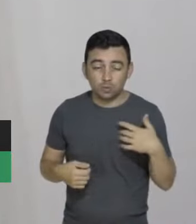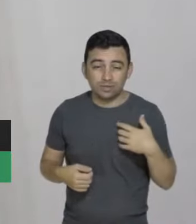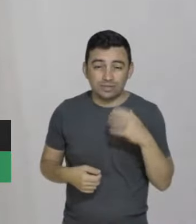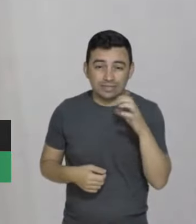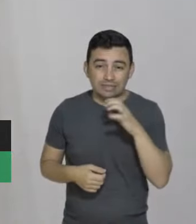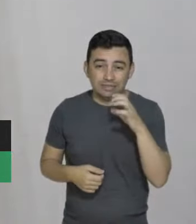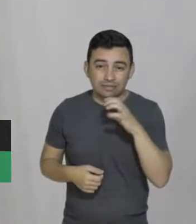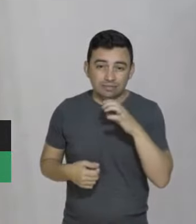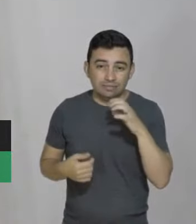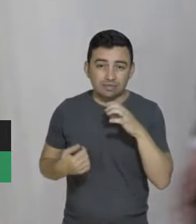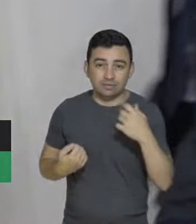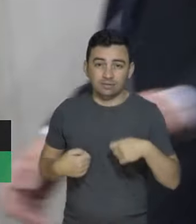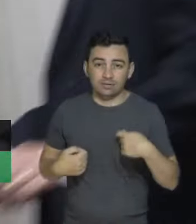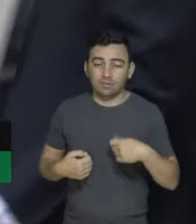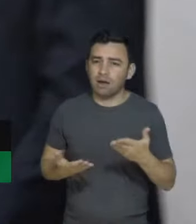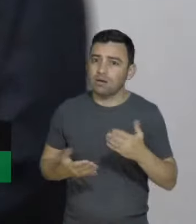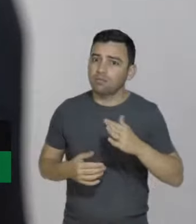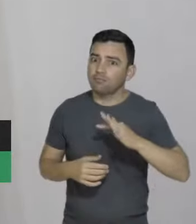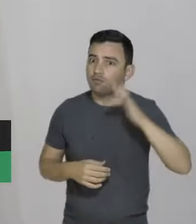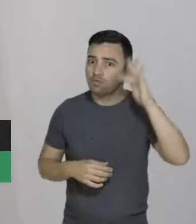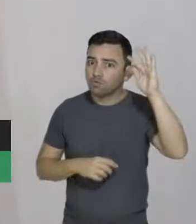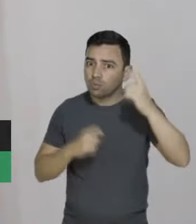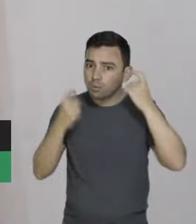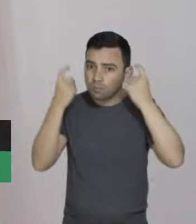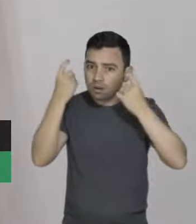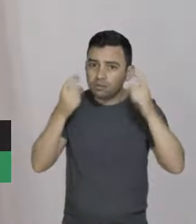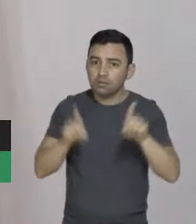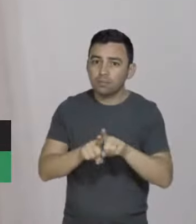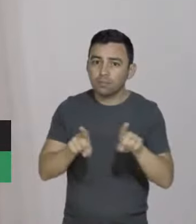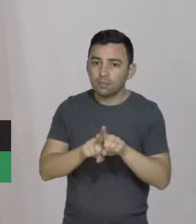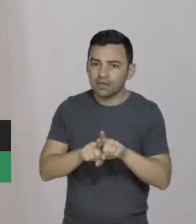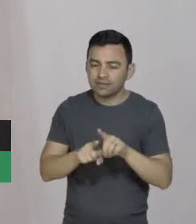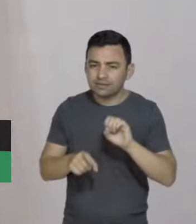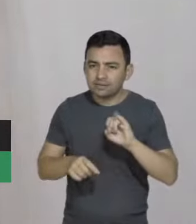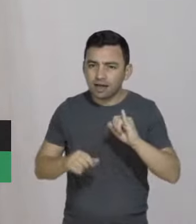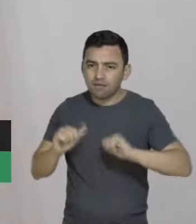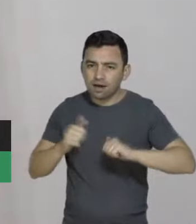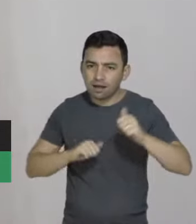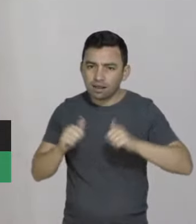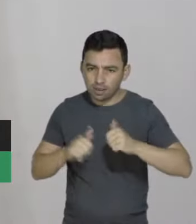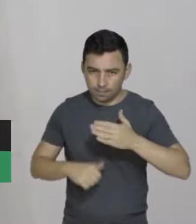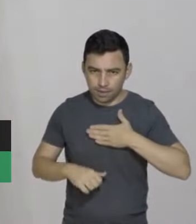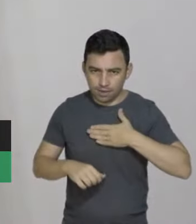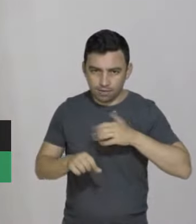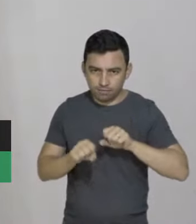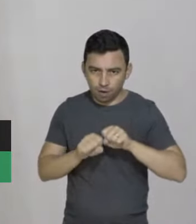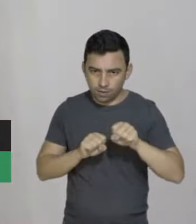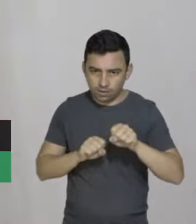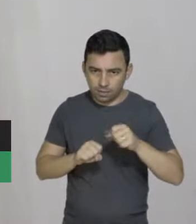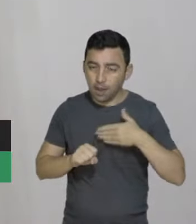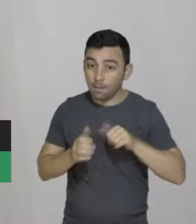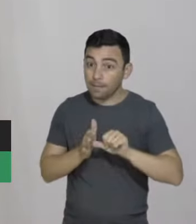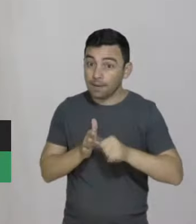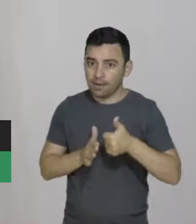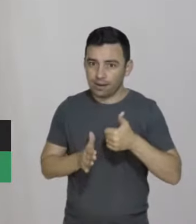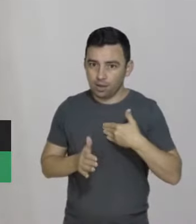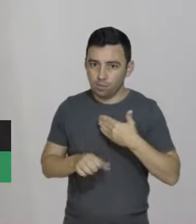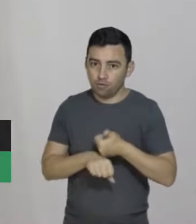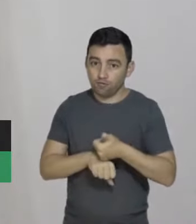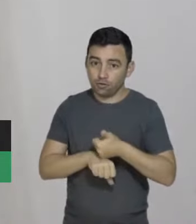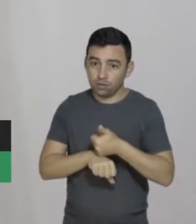também vai uma preocupação com o futuro. Se nós fizermos uma avaliação, a minha formação como minha primeira formação profissional de